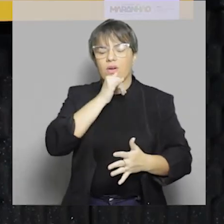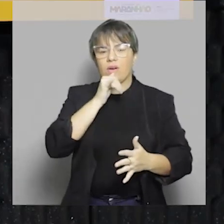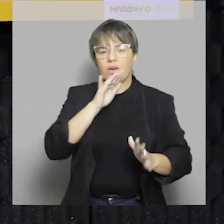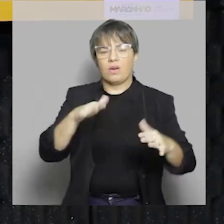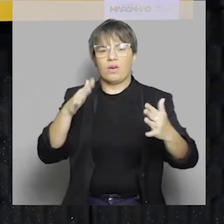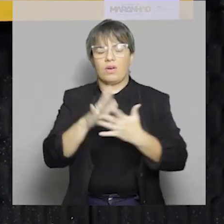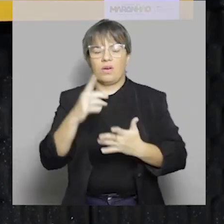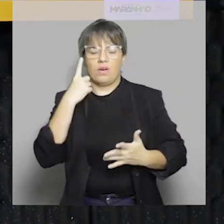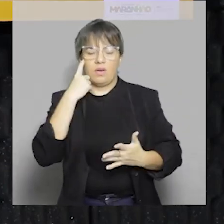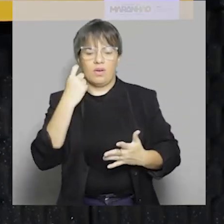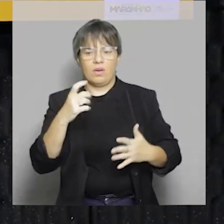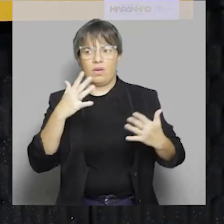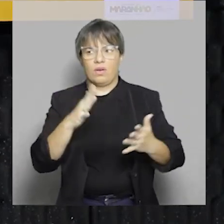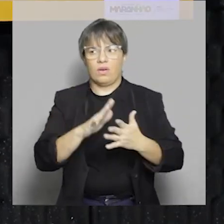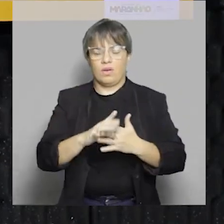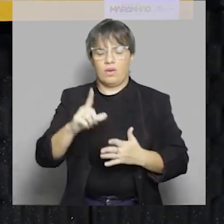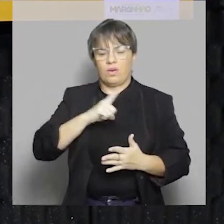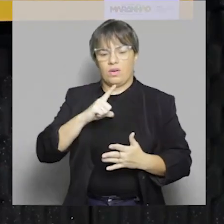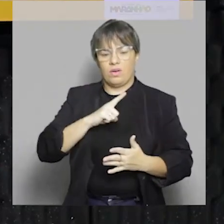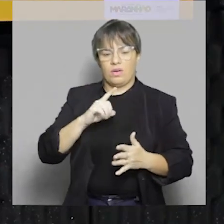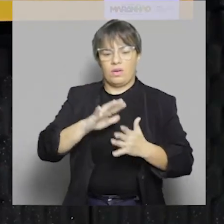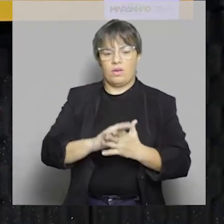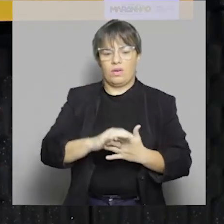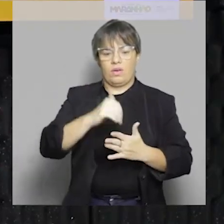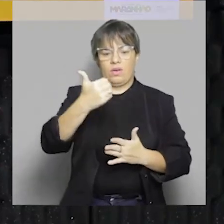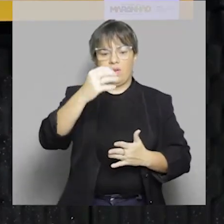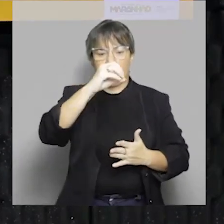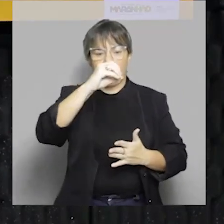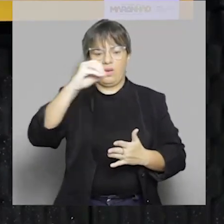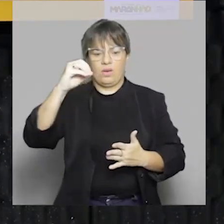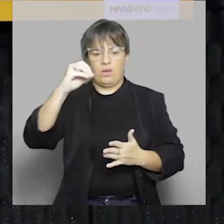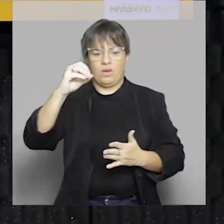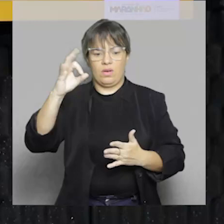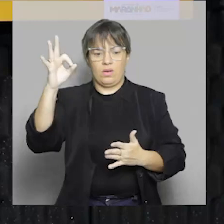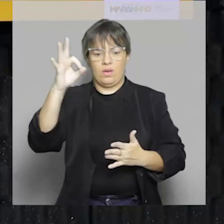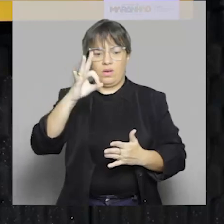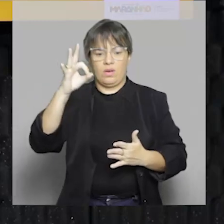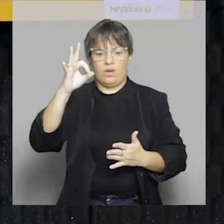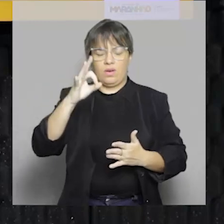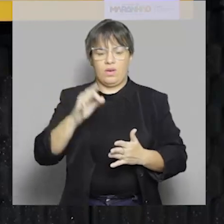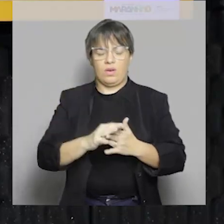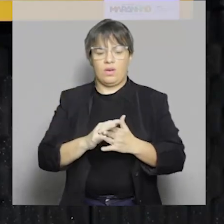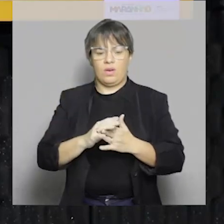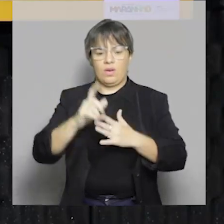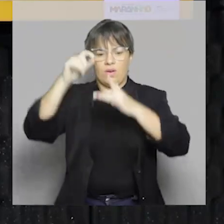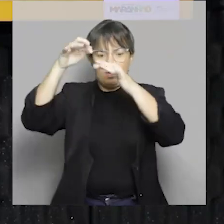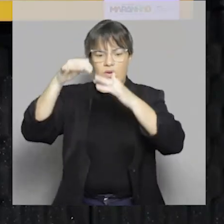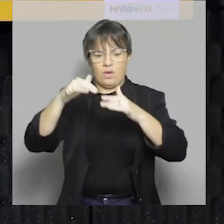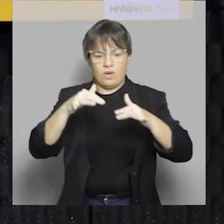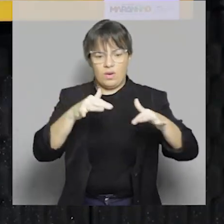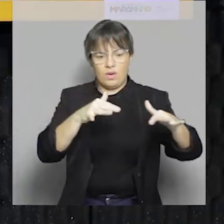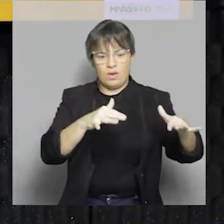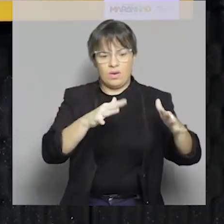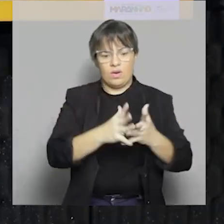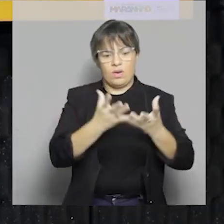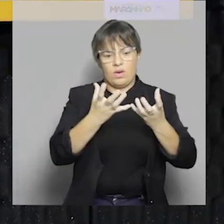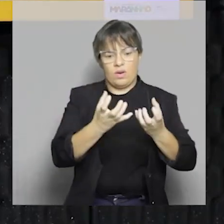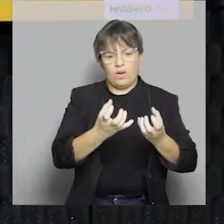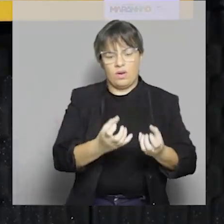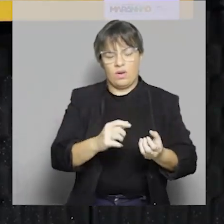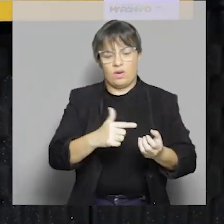característica interessante é que eu tenho, por exemplo, 10% de escoamento superficial, eu tenho, por exemplo, 25% de